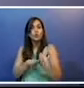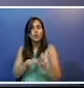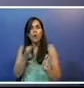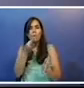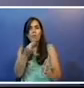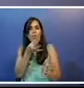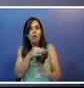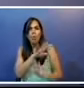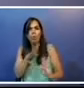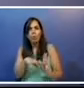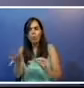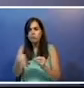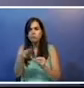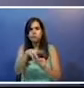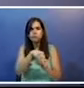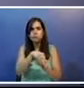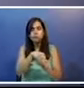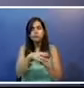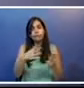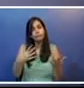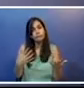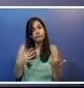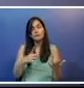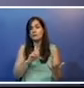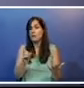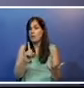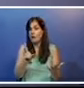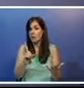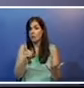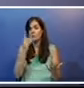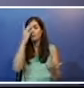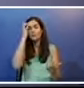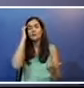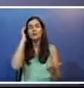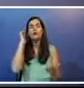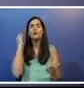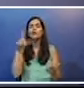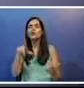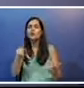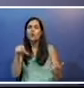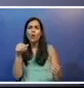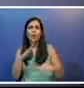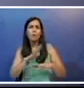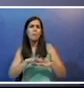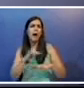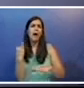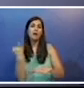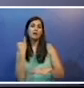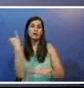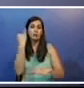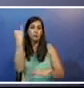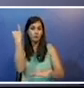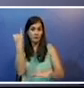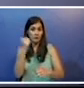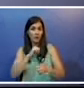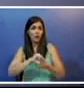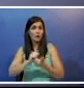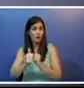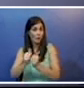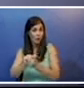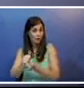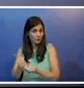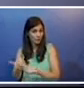encontrou? Se não utilizou todos, escolheu os mais adequados para convencer os leitores?